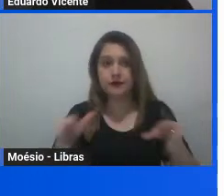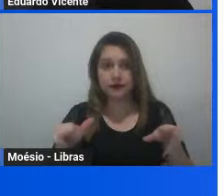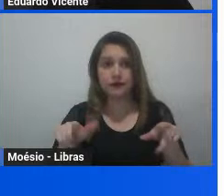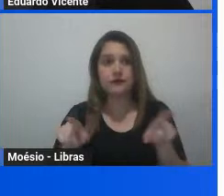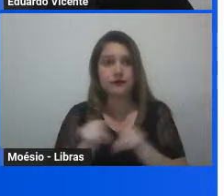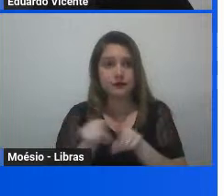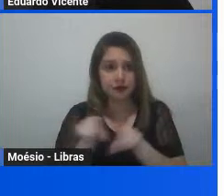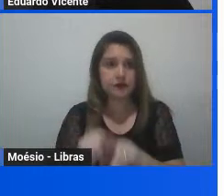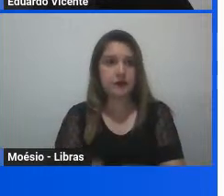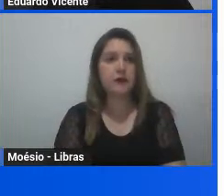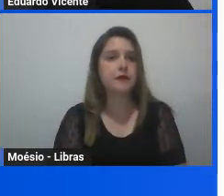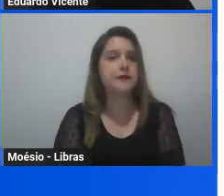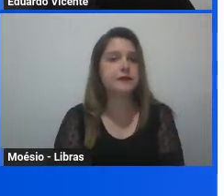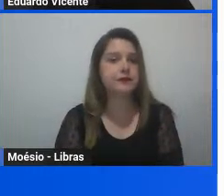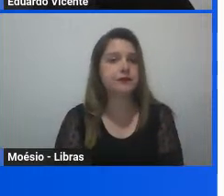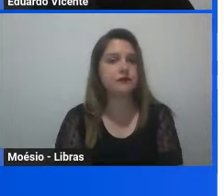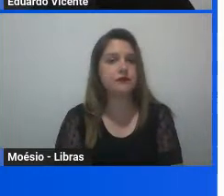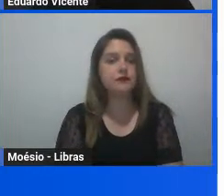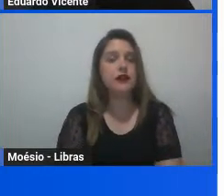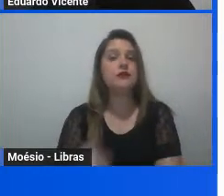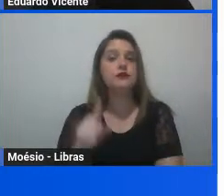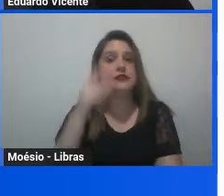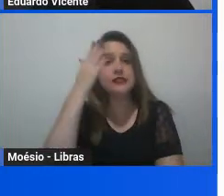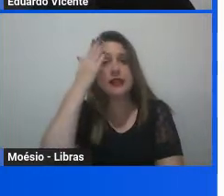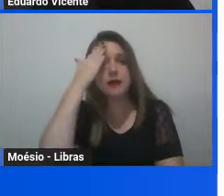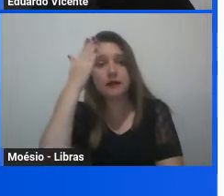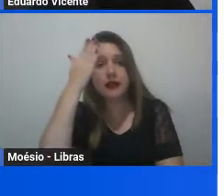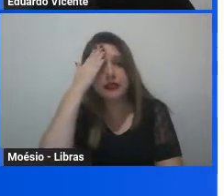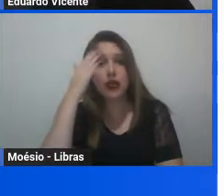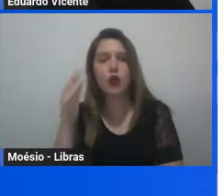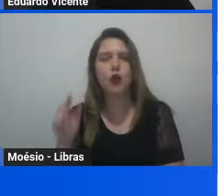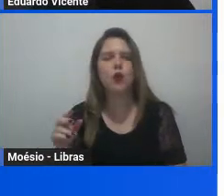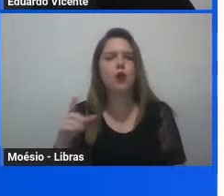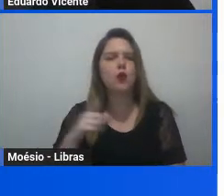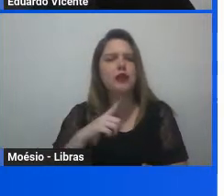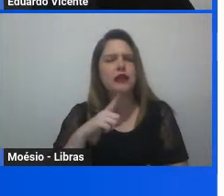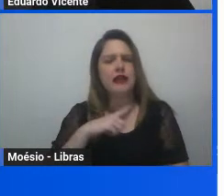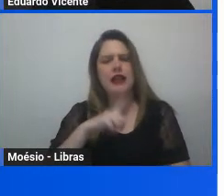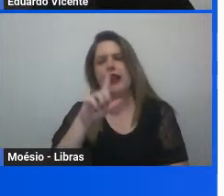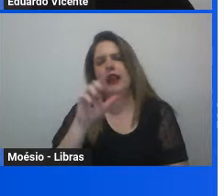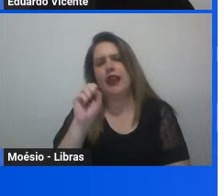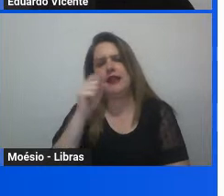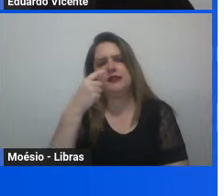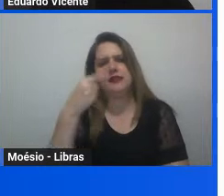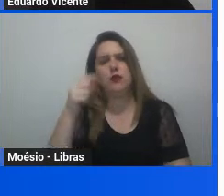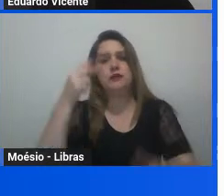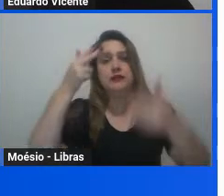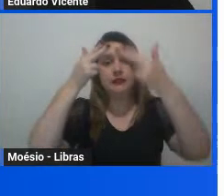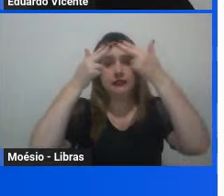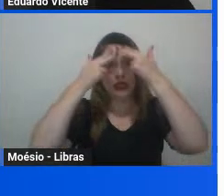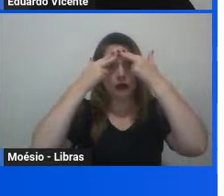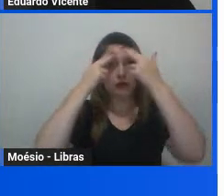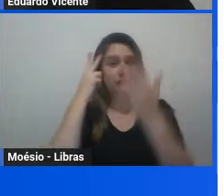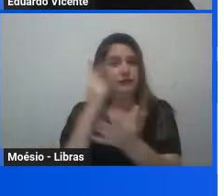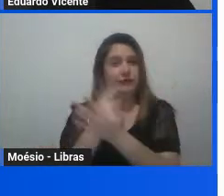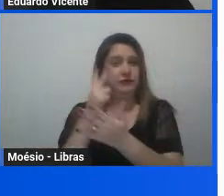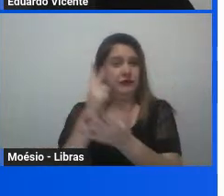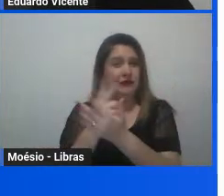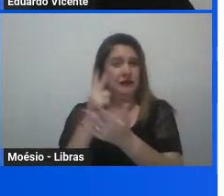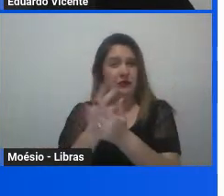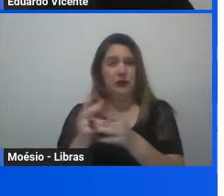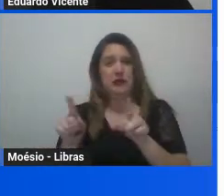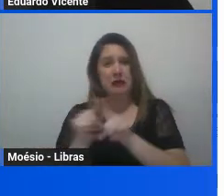autoextermínio. E você sabia que isso é de notificação compulsória? Que nós no hospital precisamos notificar